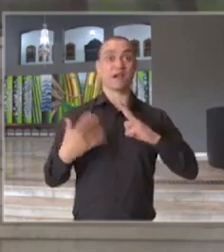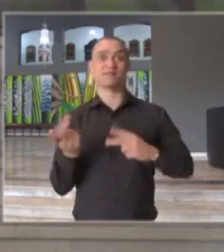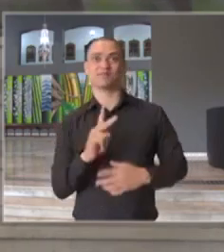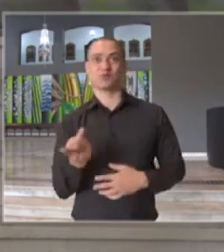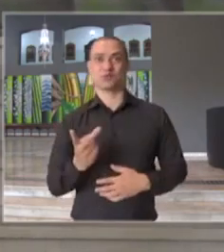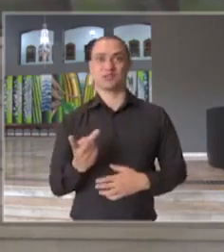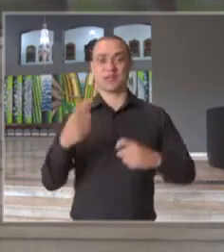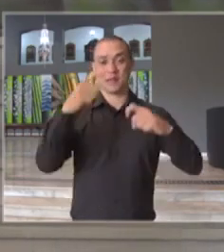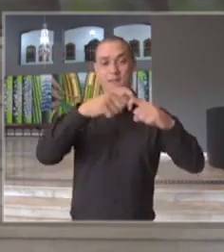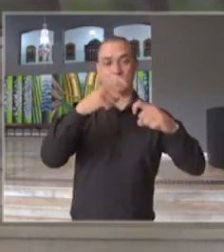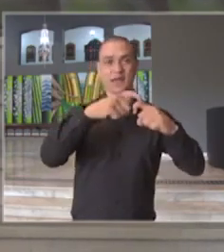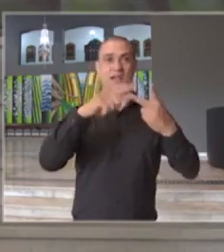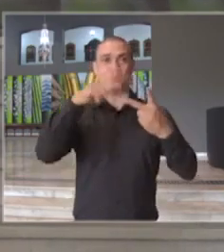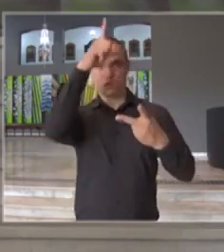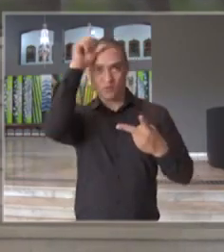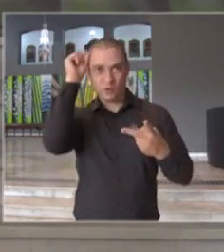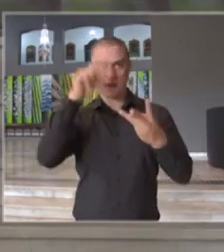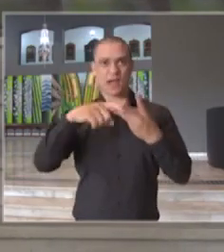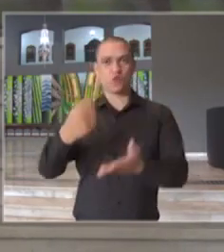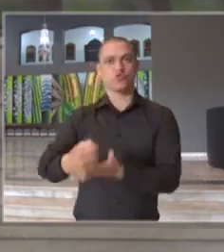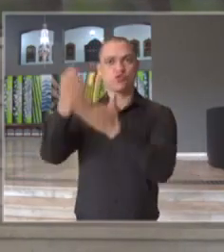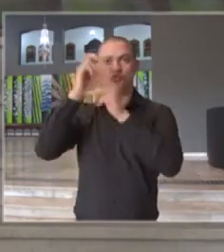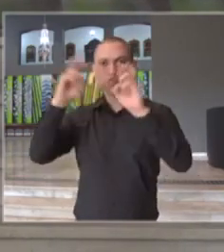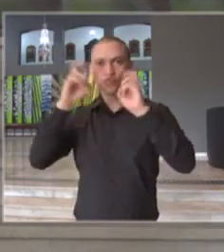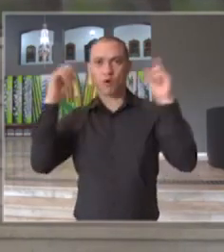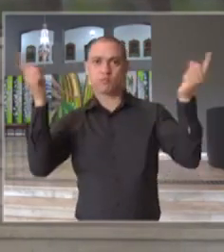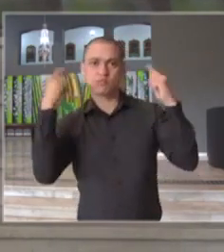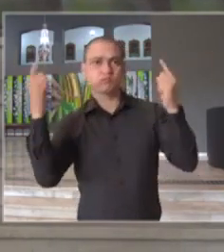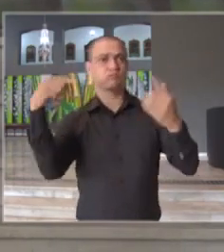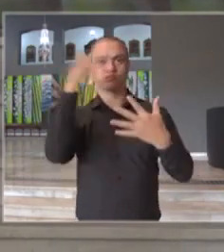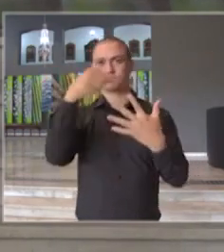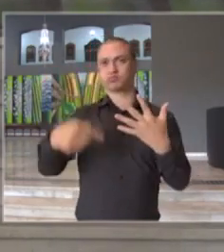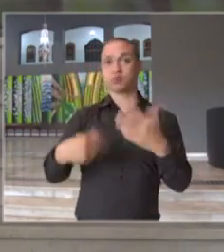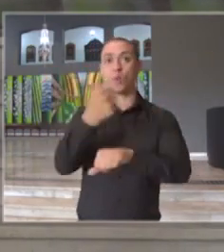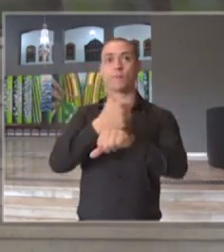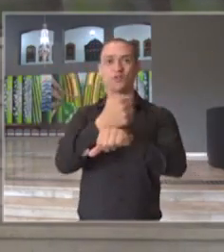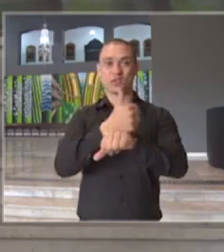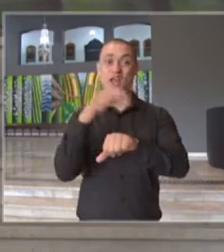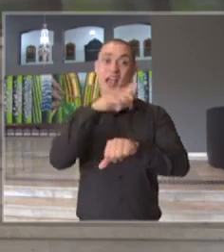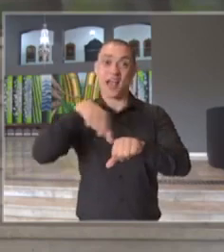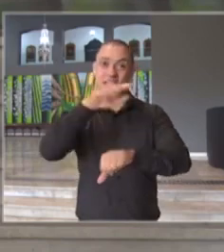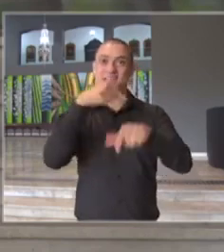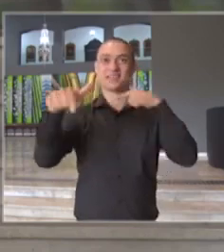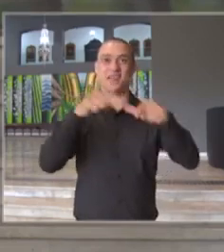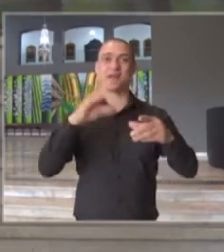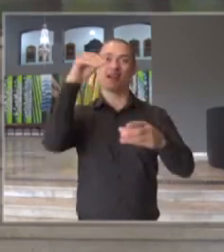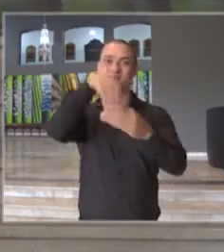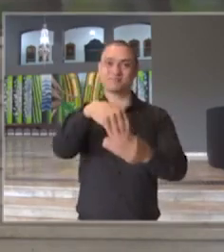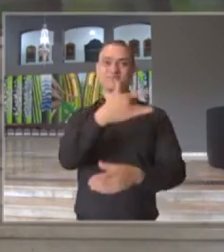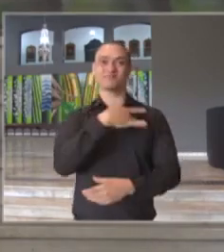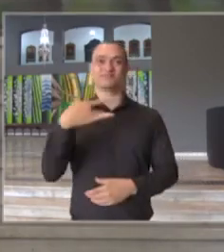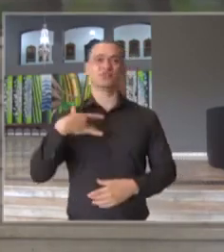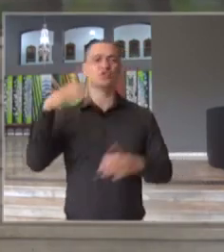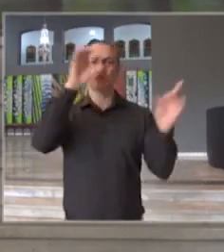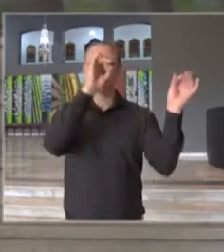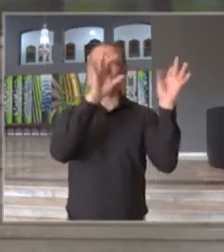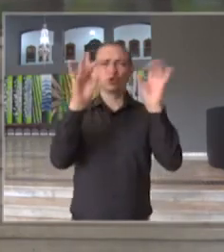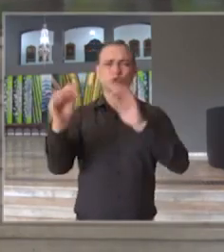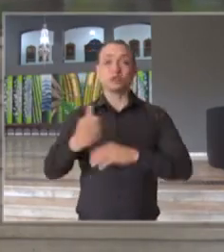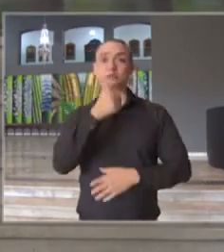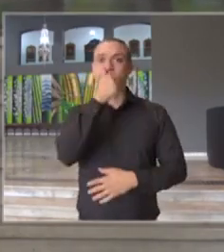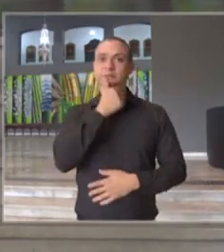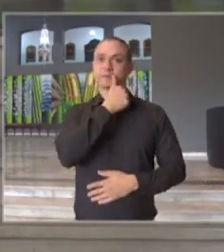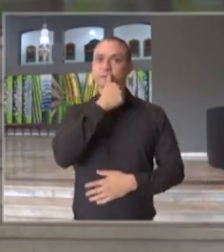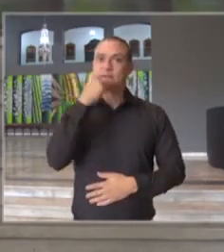Médicos, enfermeiros, socorristas e outros profissionais que atuam diariamente, sacrificando suas vidas,